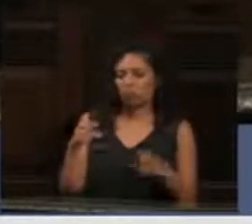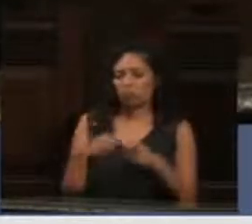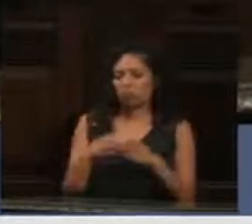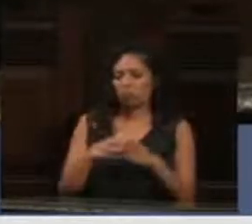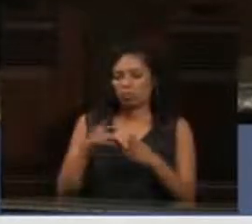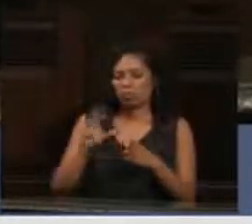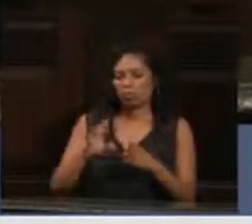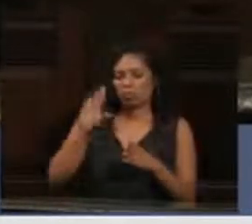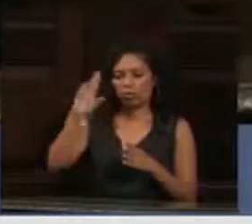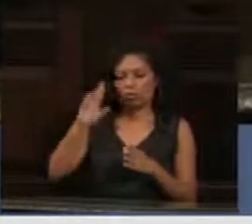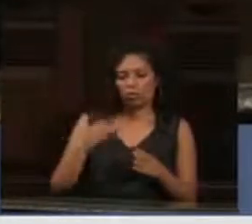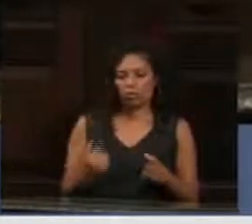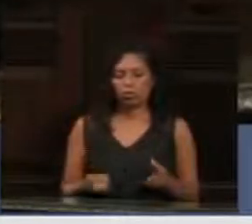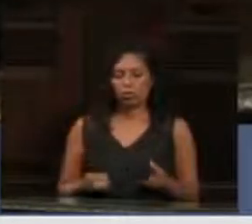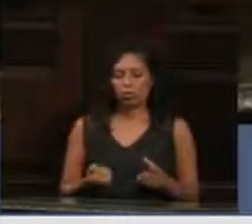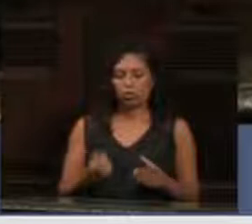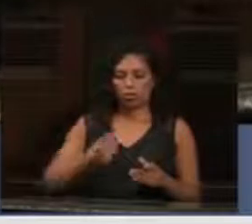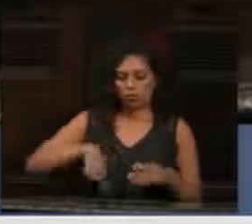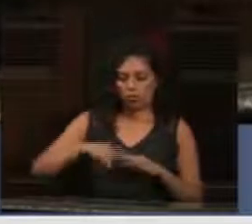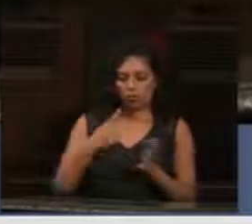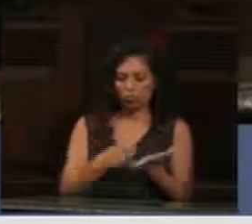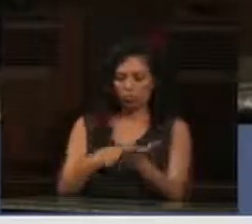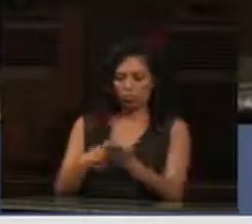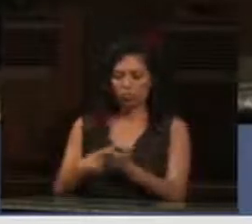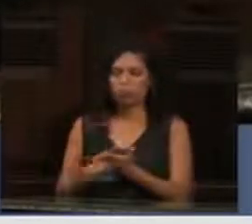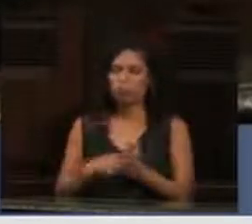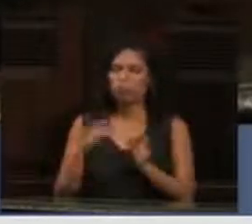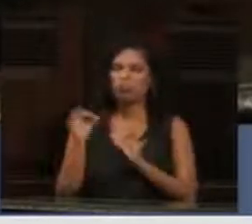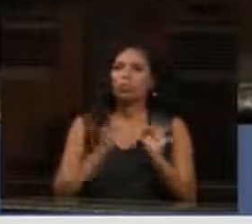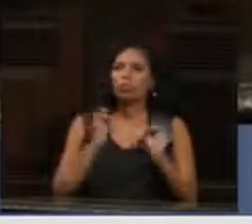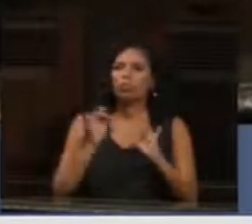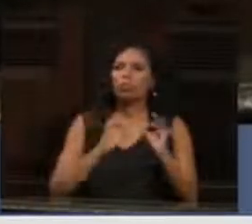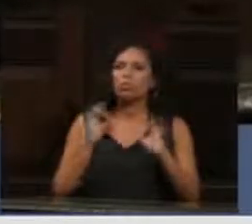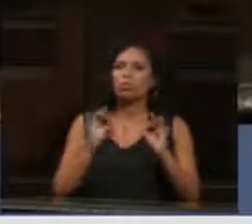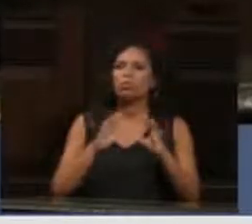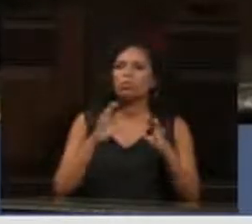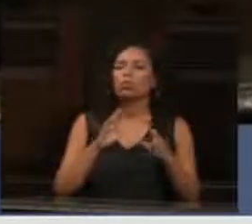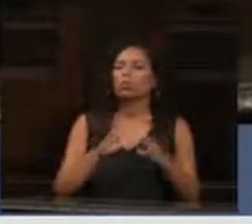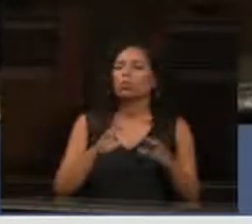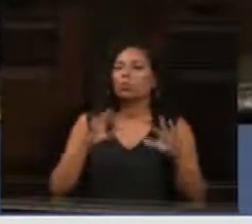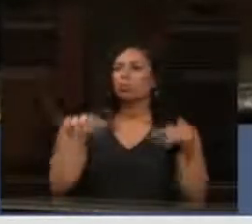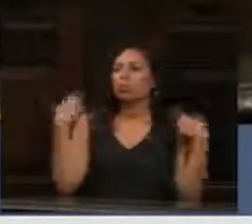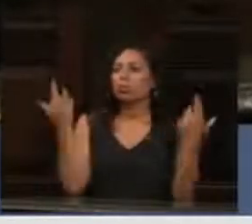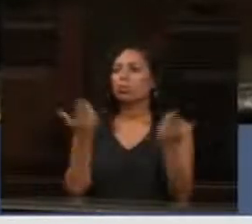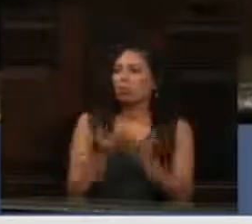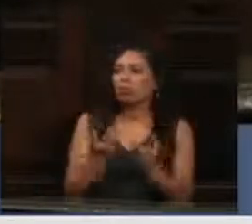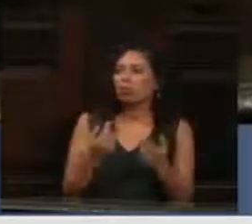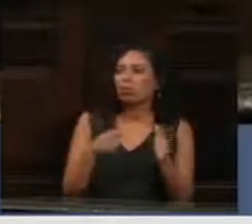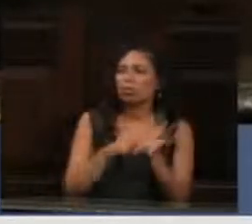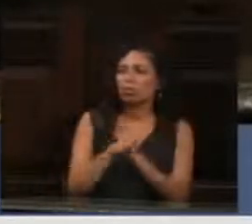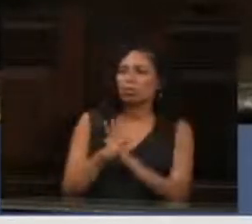já combinamos de fazer uma audiência pública conjunta das nossas comissões. A Comissão de Obras poderia se associar a essa